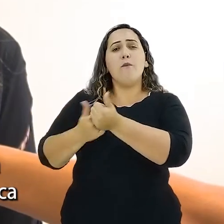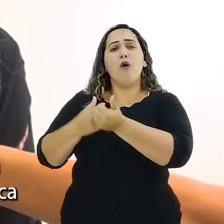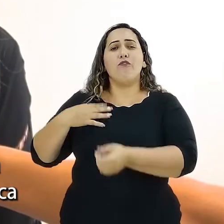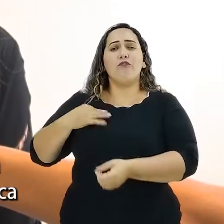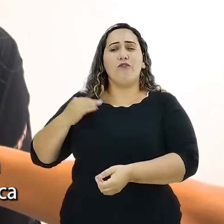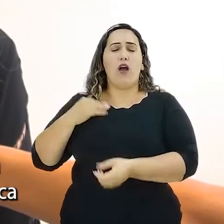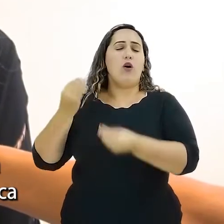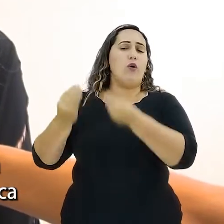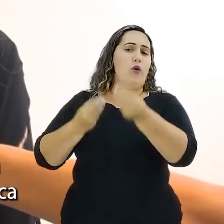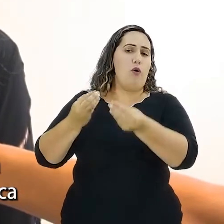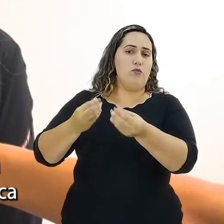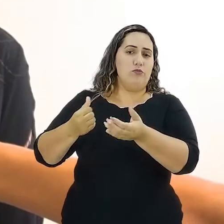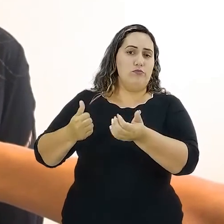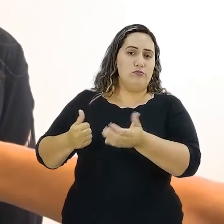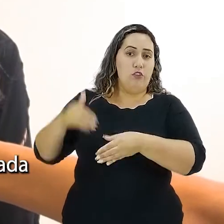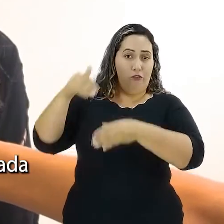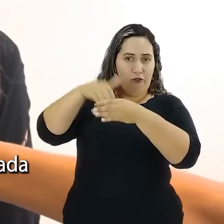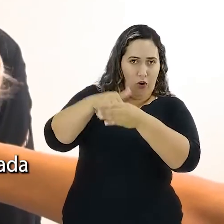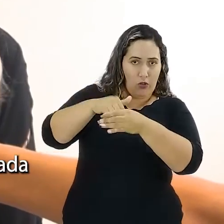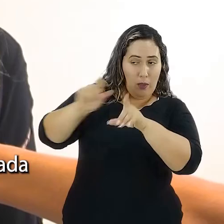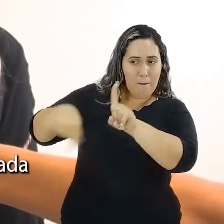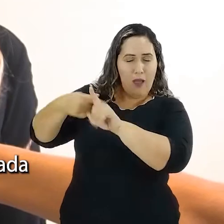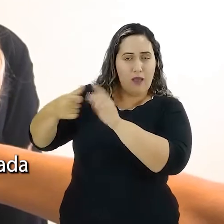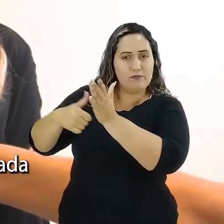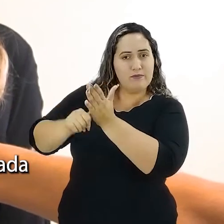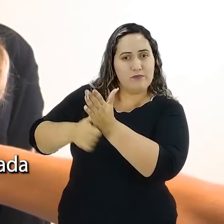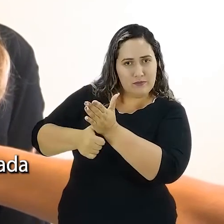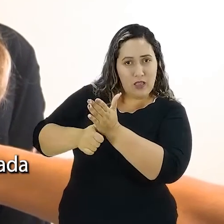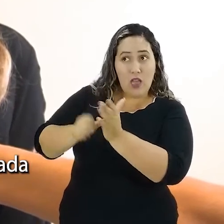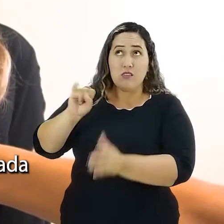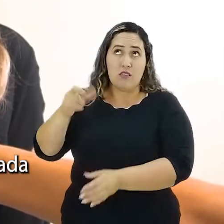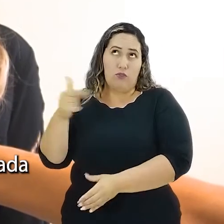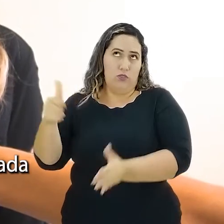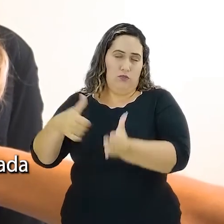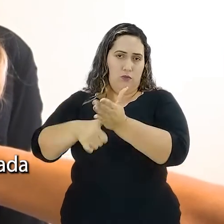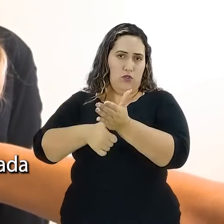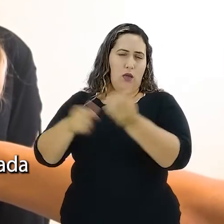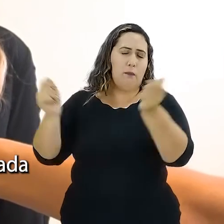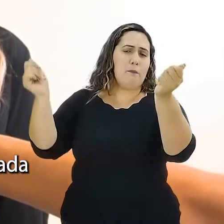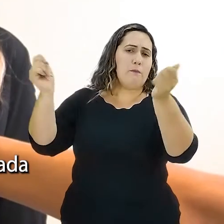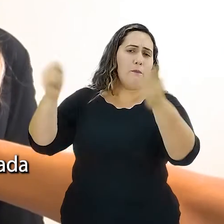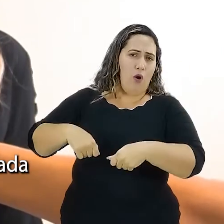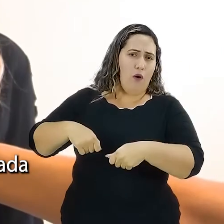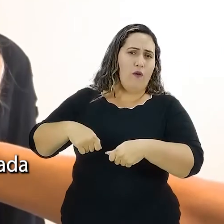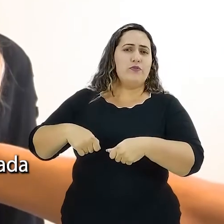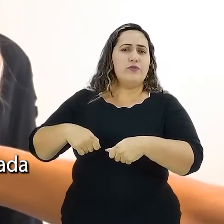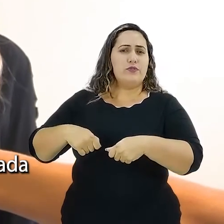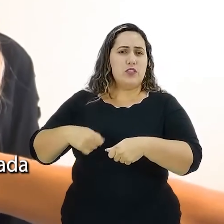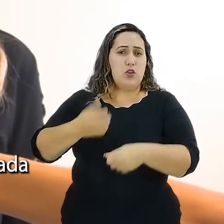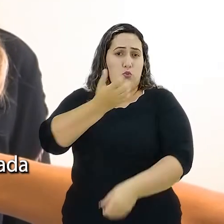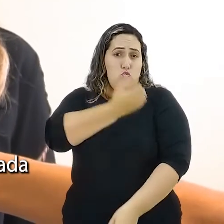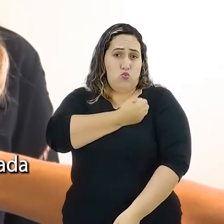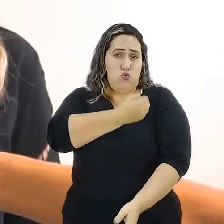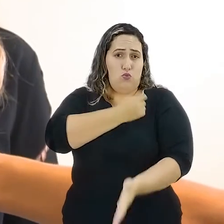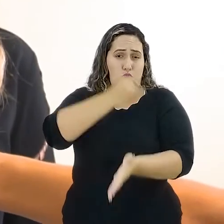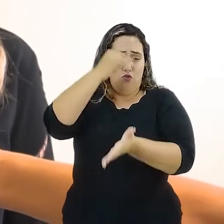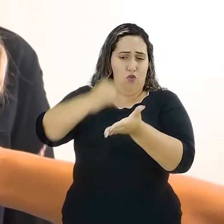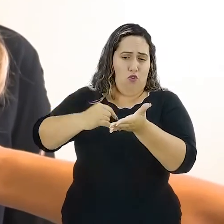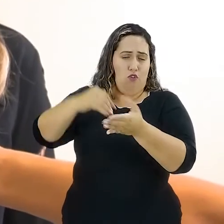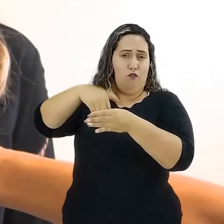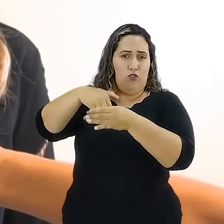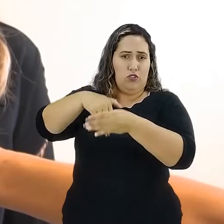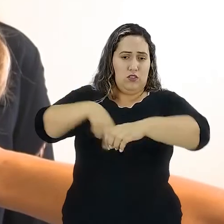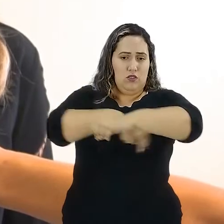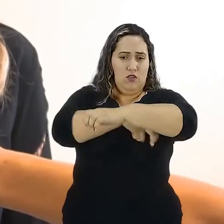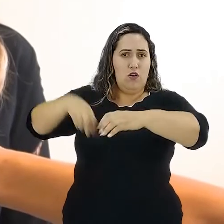da identificação biométrica, ou, se não tiverem a biometria coletada, por meio do número do título com a